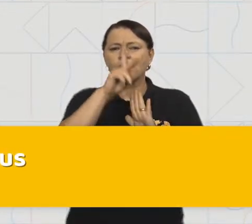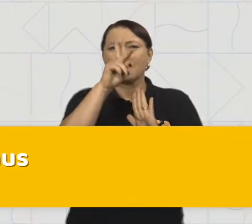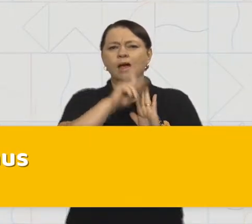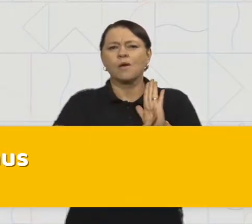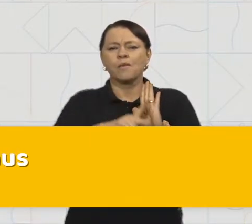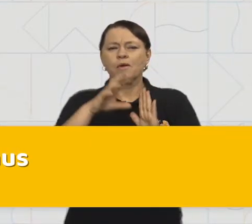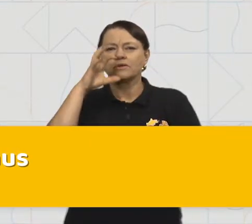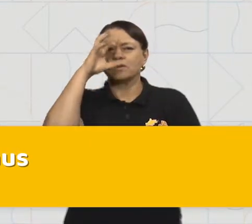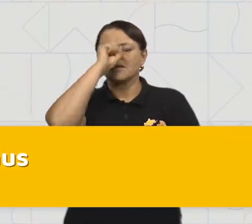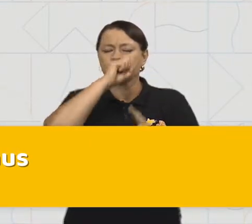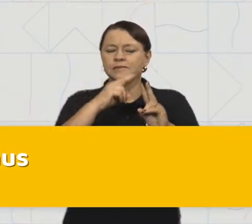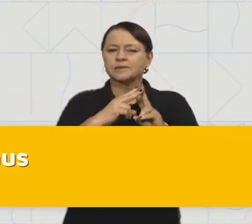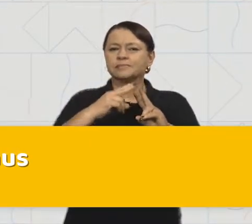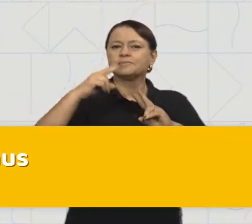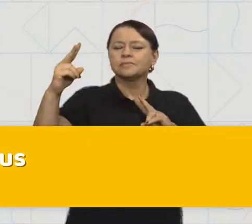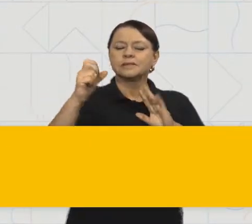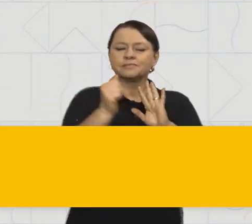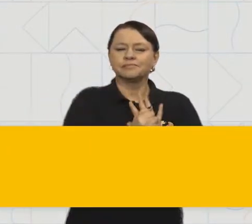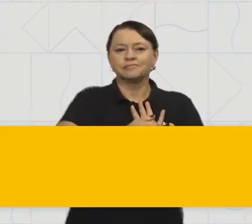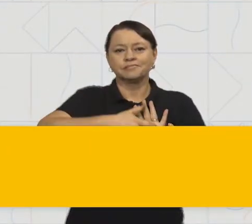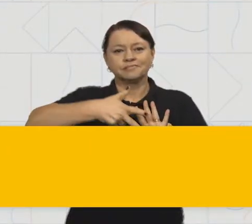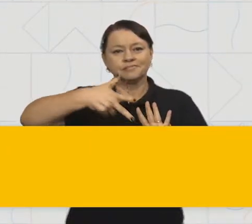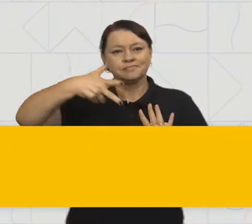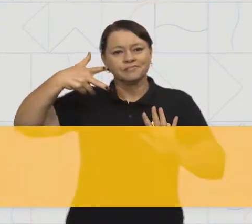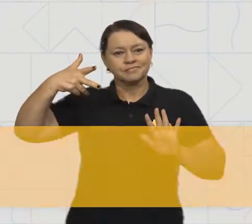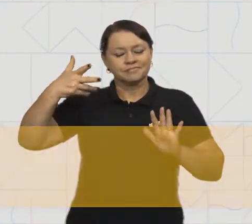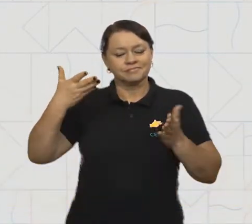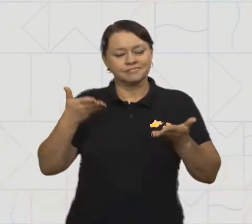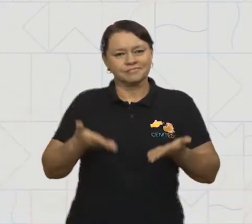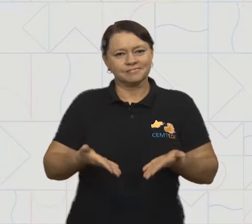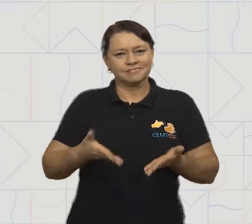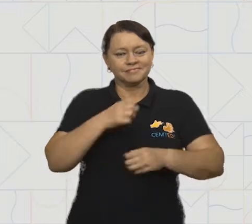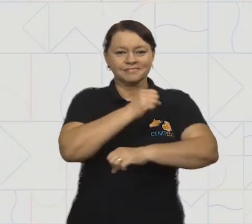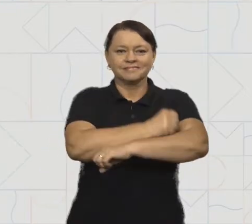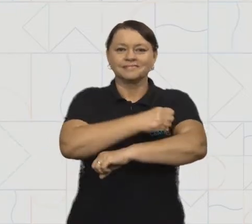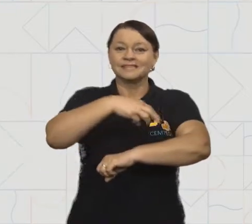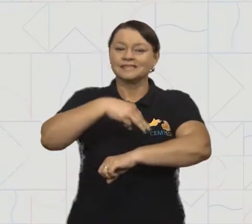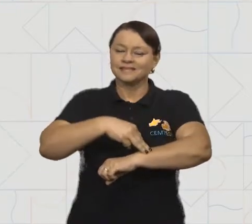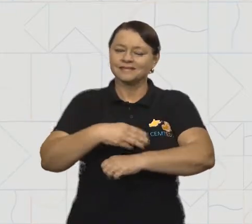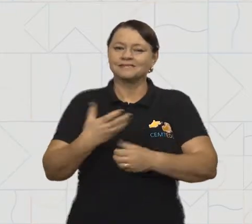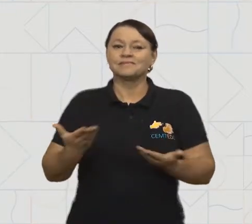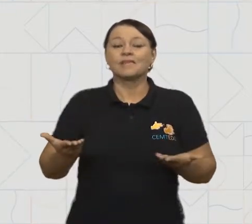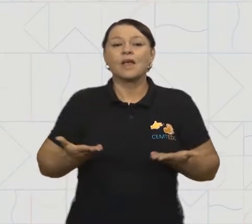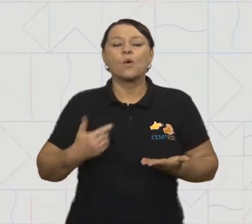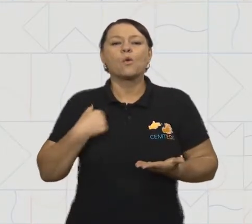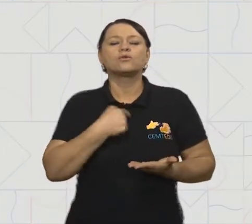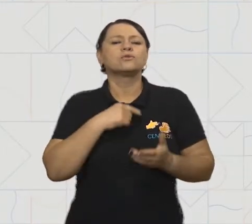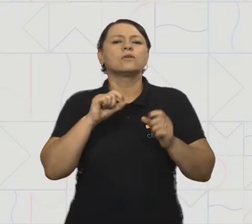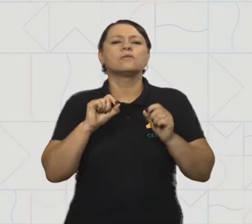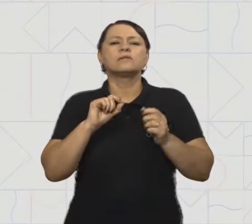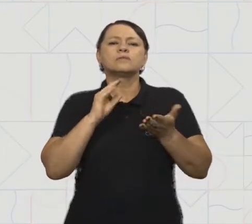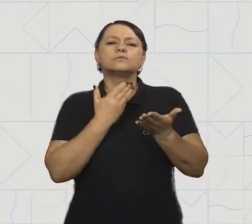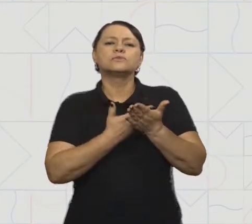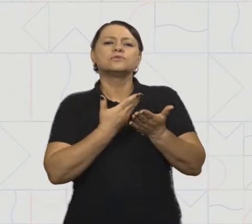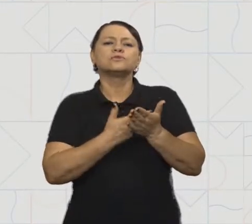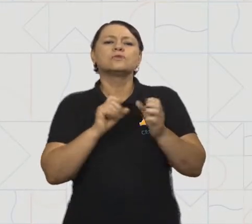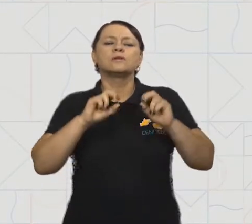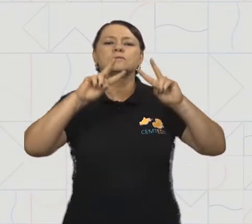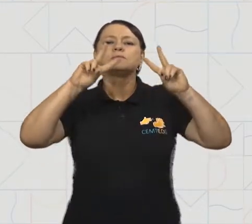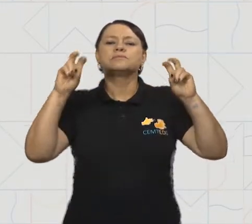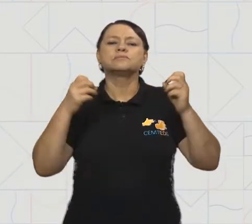projeto Aprender Além da Escola do Centro de Mídias Educacionais da CEMED. Hoje nós iremos estudar sobre